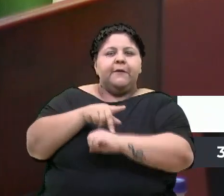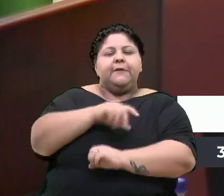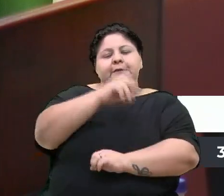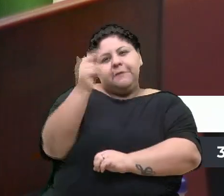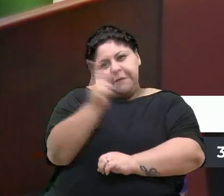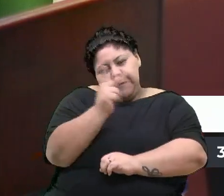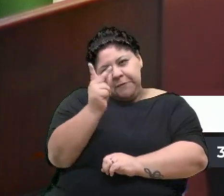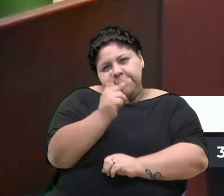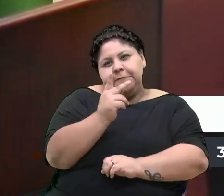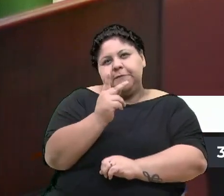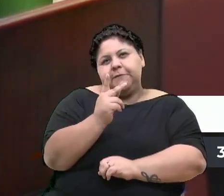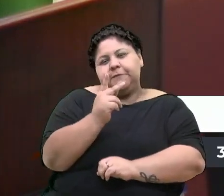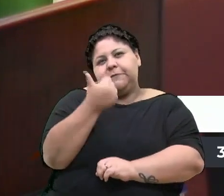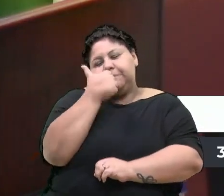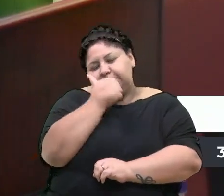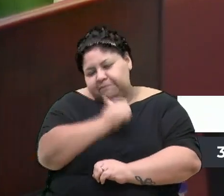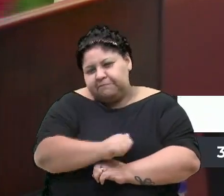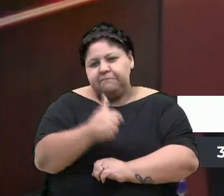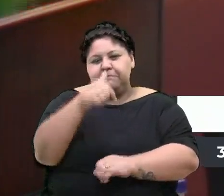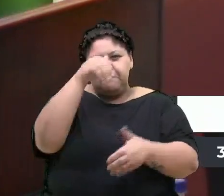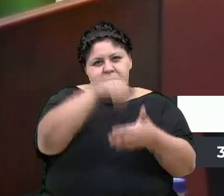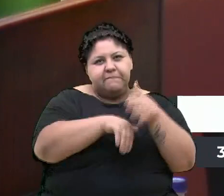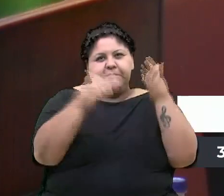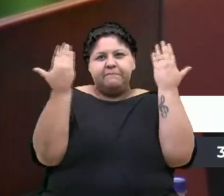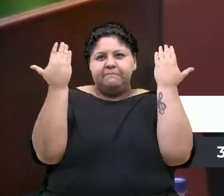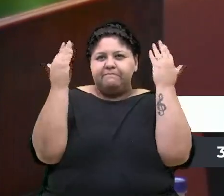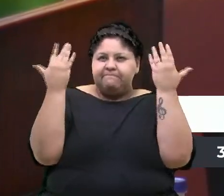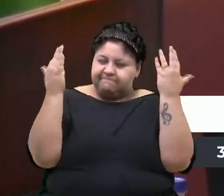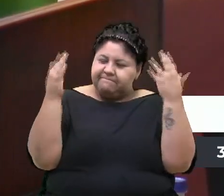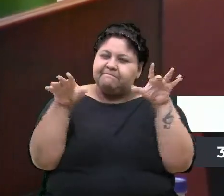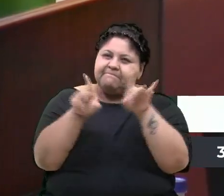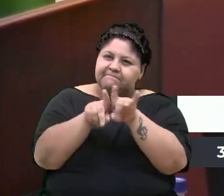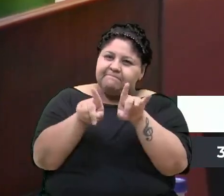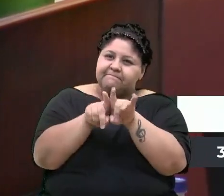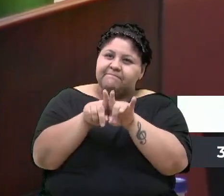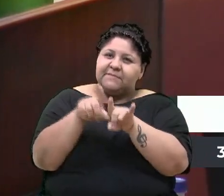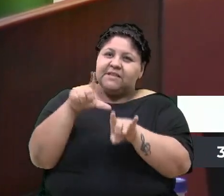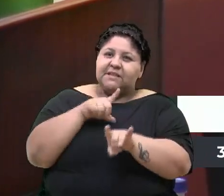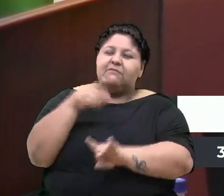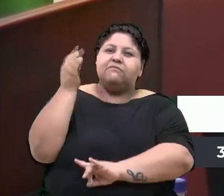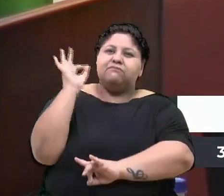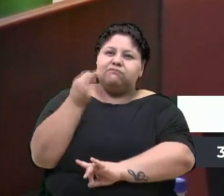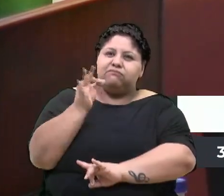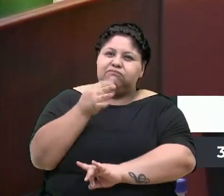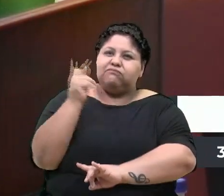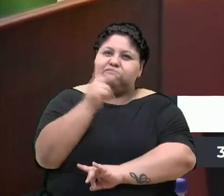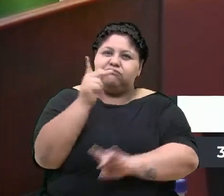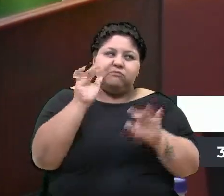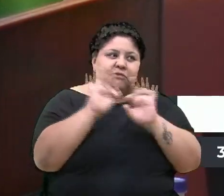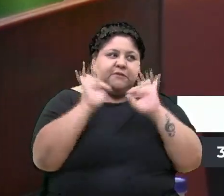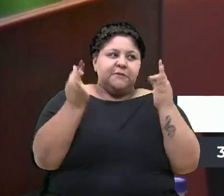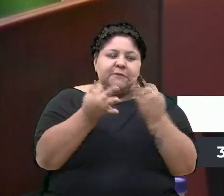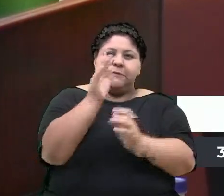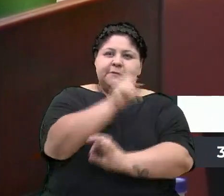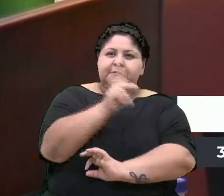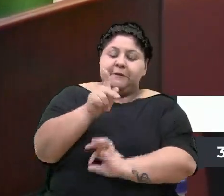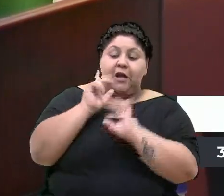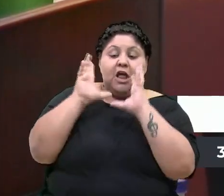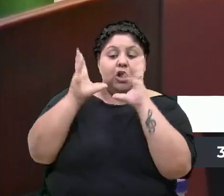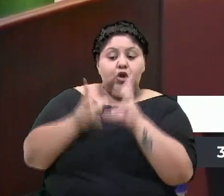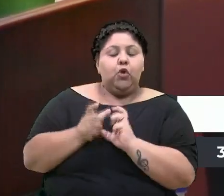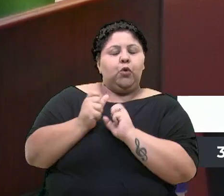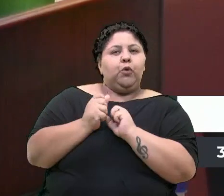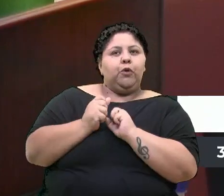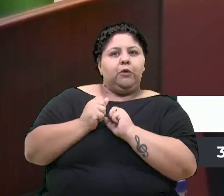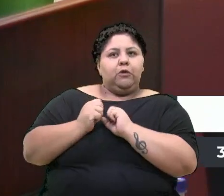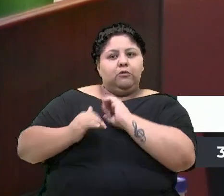Ana Clara, o meu voto de congratulações, de parabéns. Eu tenho certeza que a elas, aos familiares, aos professores, a todos que